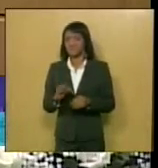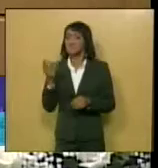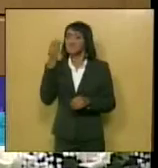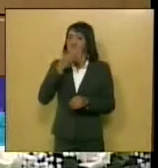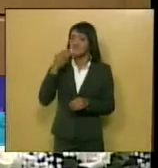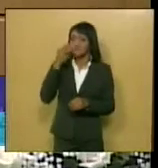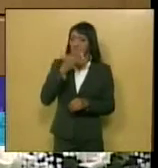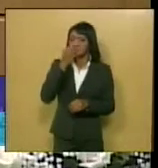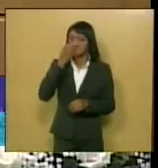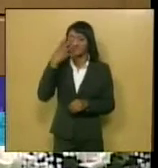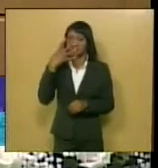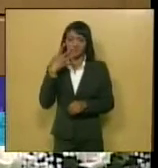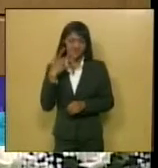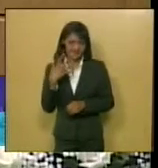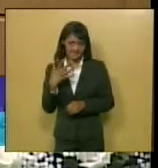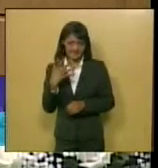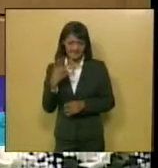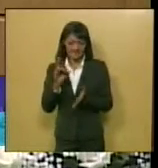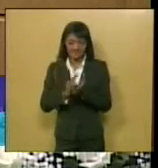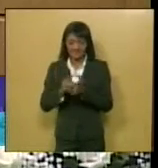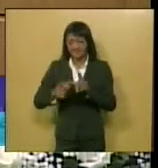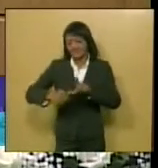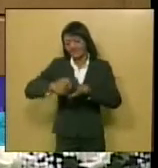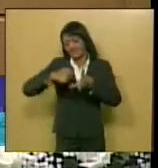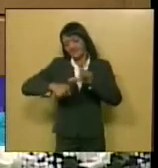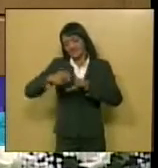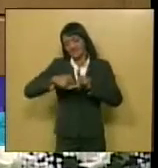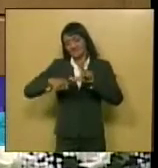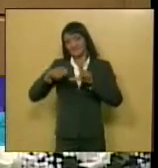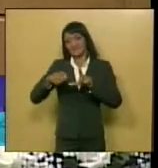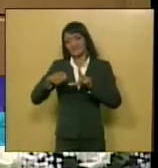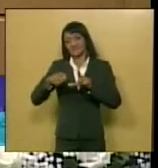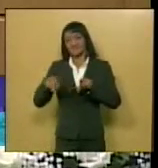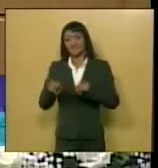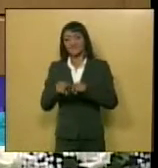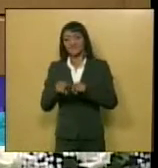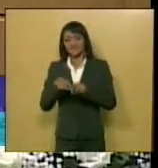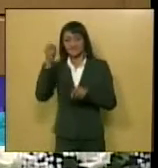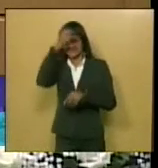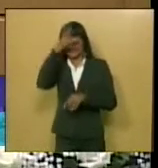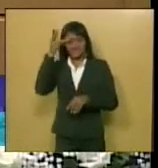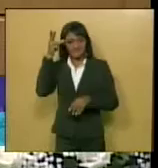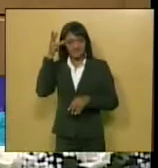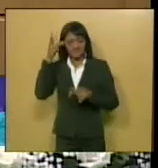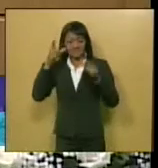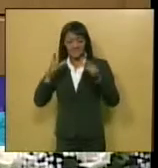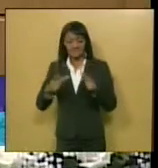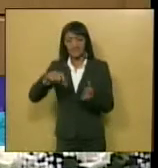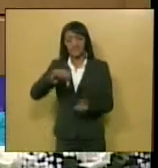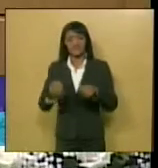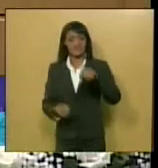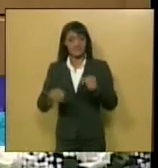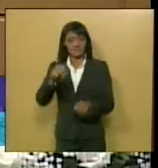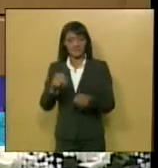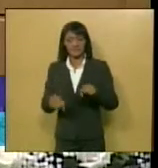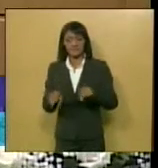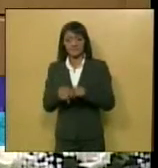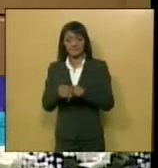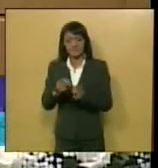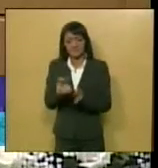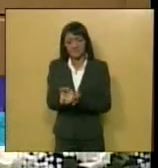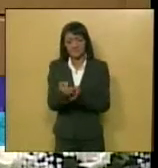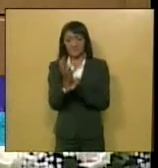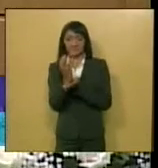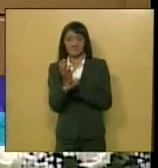e destinado à pesca. Dotou a prefeitura de carros e tratores, levou telefone e